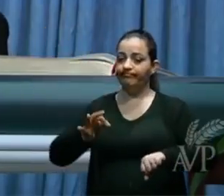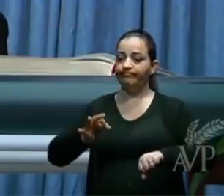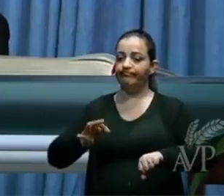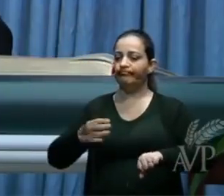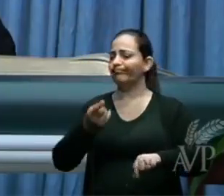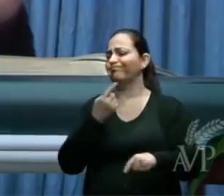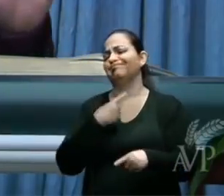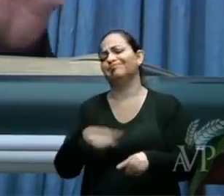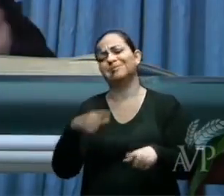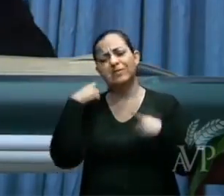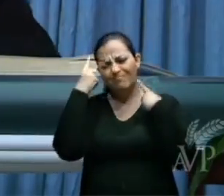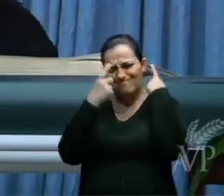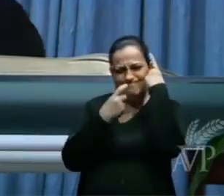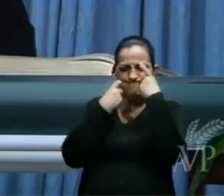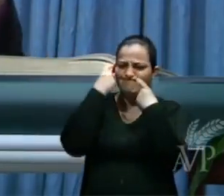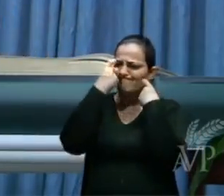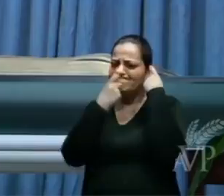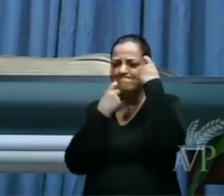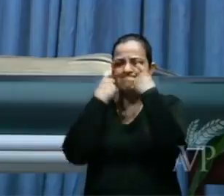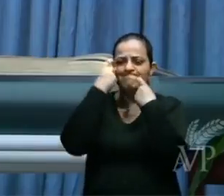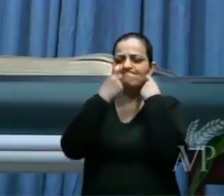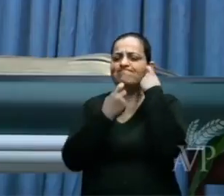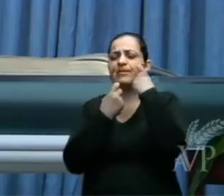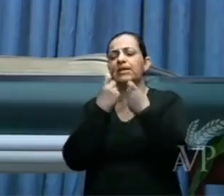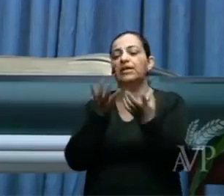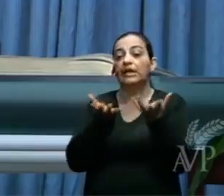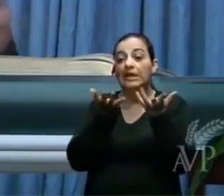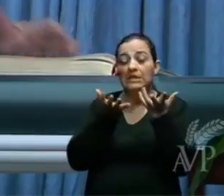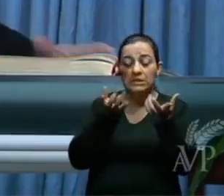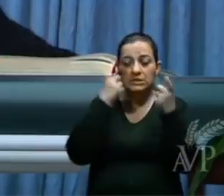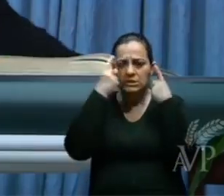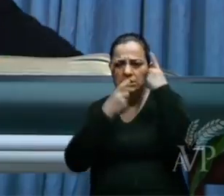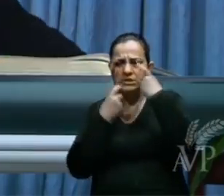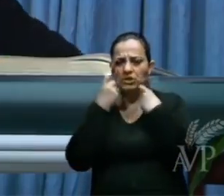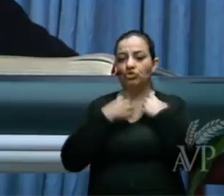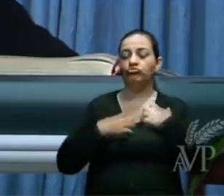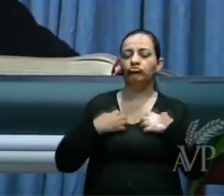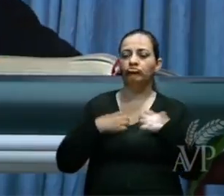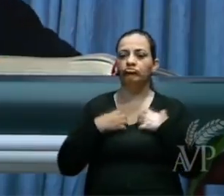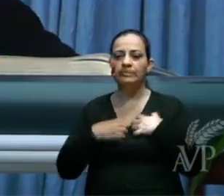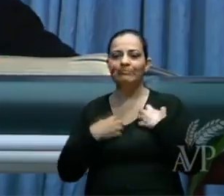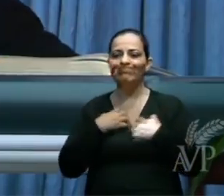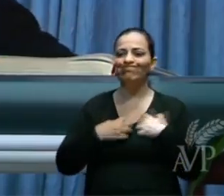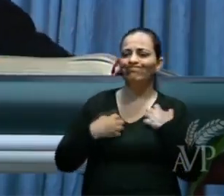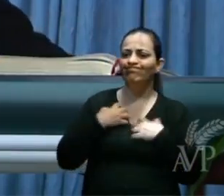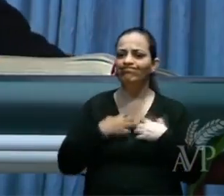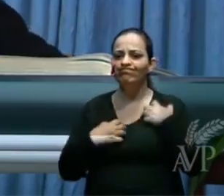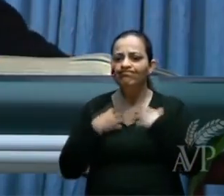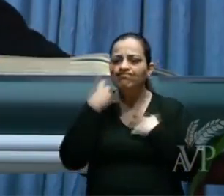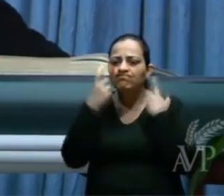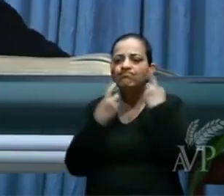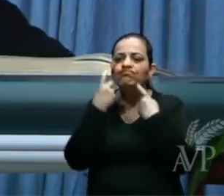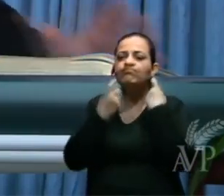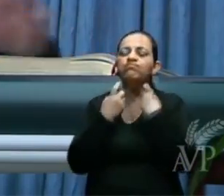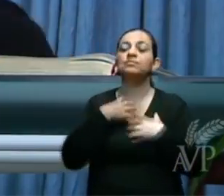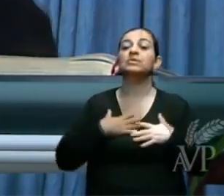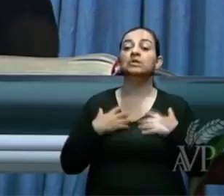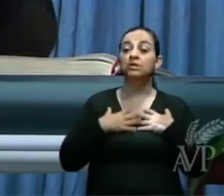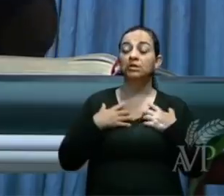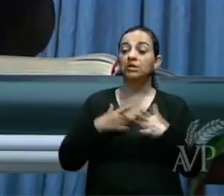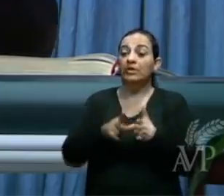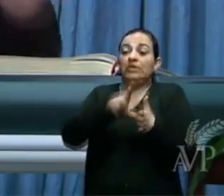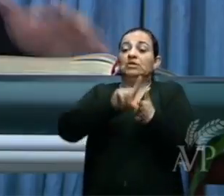você preocupar e quererá a se angustiar e querer proteger a